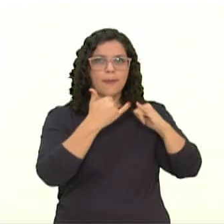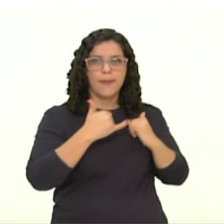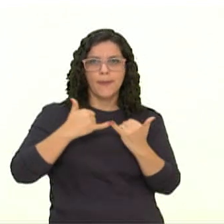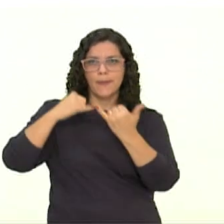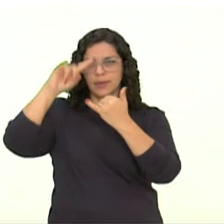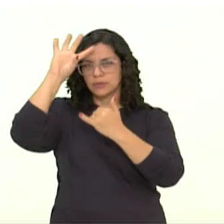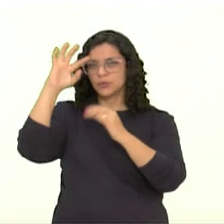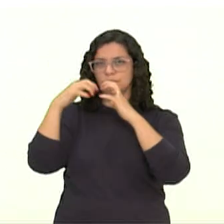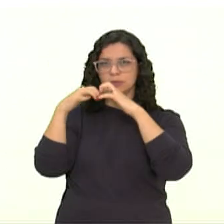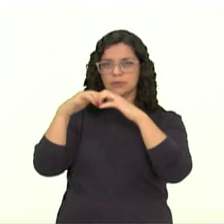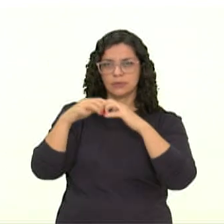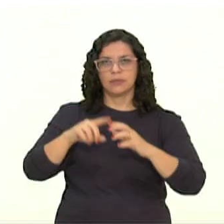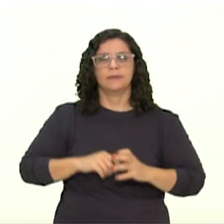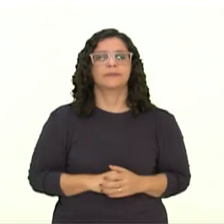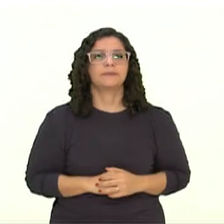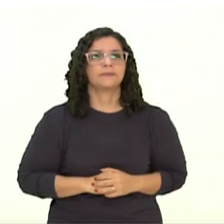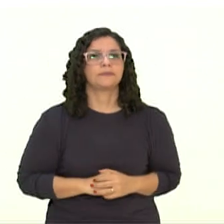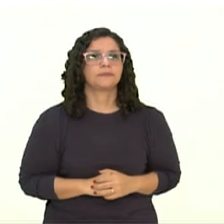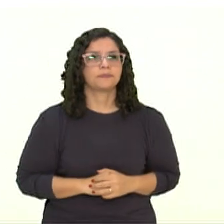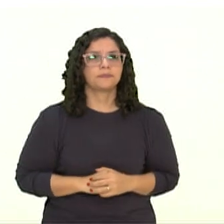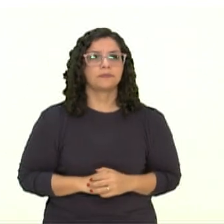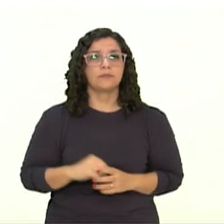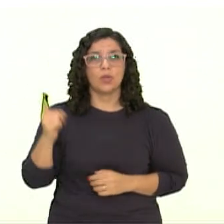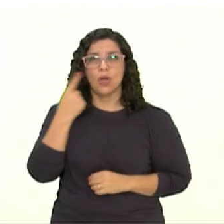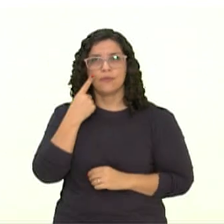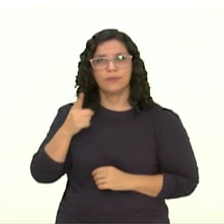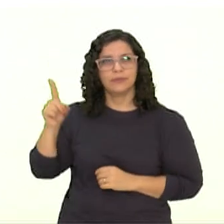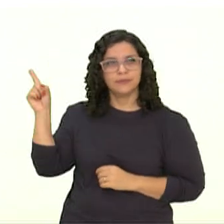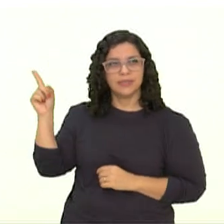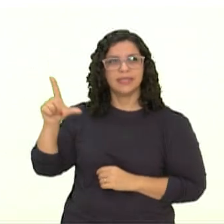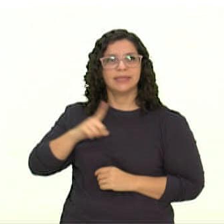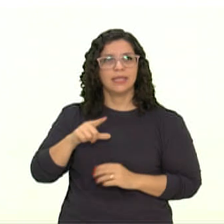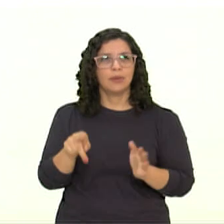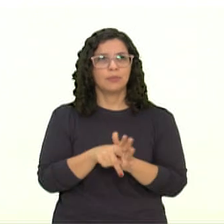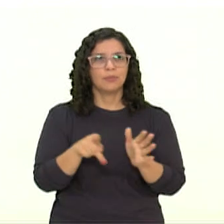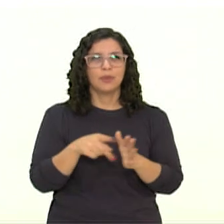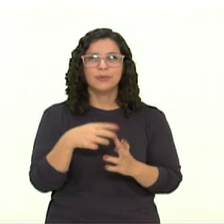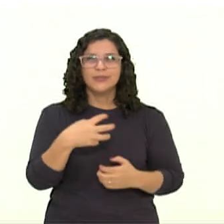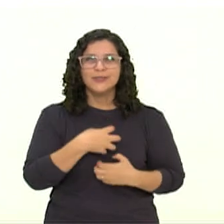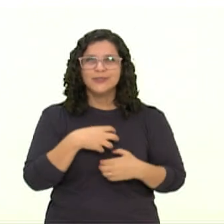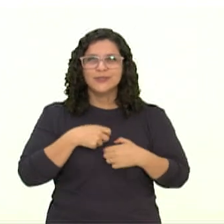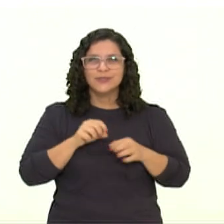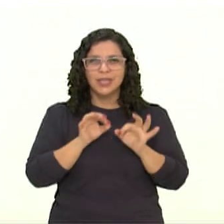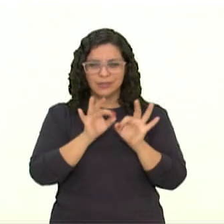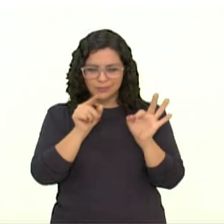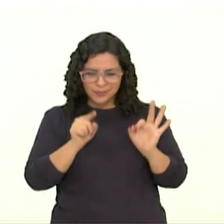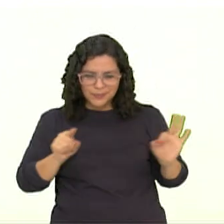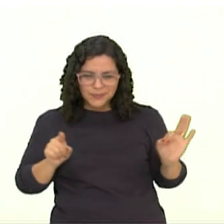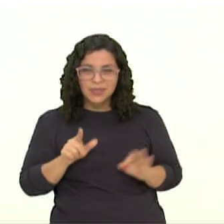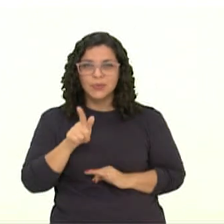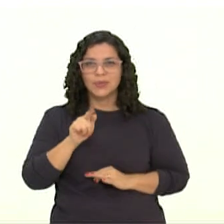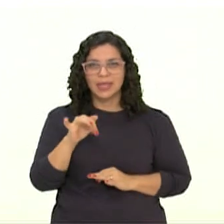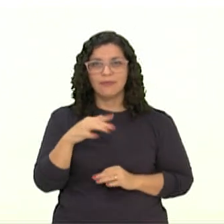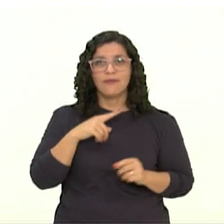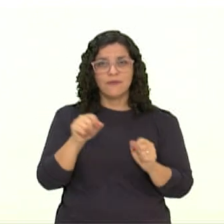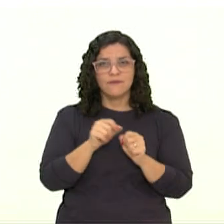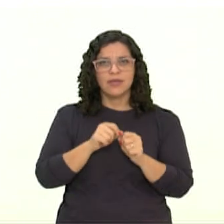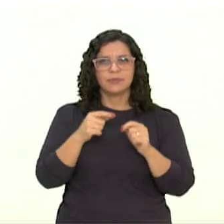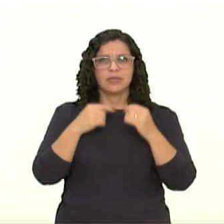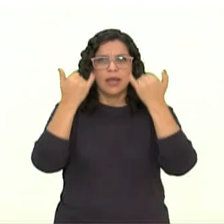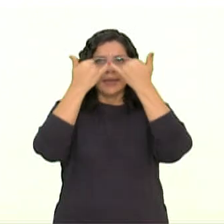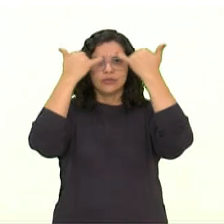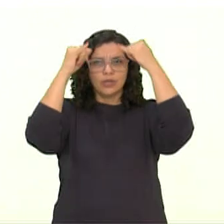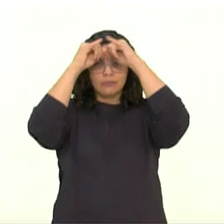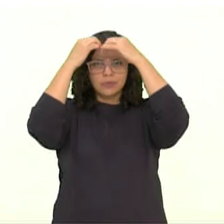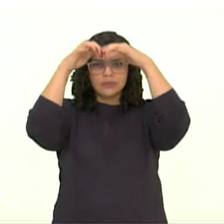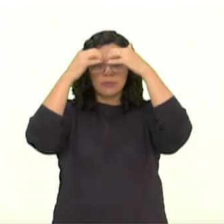essa ponte aí entre eles, tá? Aqui eu coloquei para vocês uma representação, um gifzinho ali mostrando, né, o impulso nervoso ali